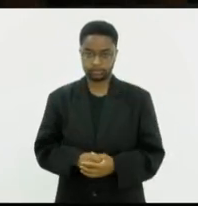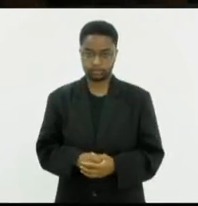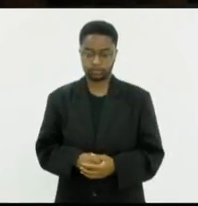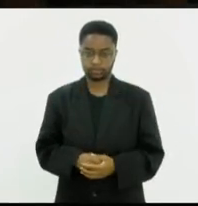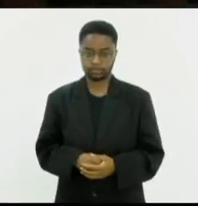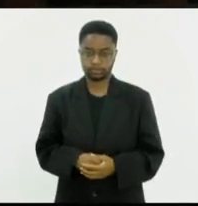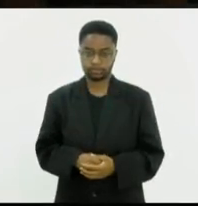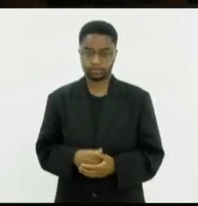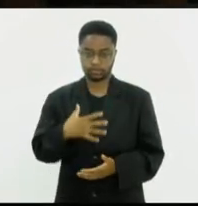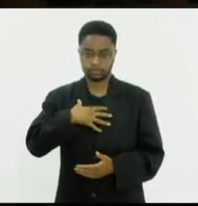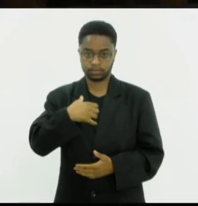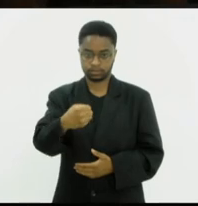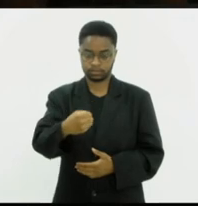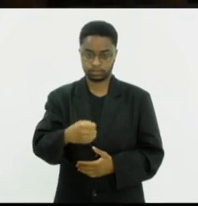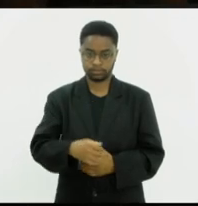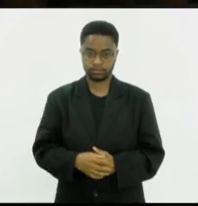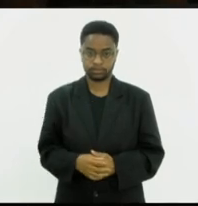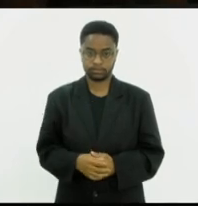se suicidaram.